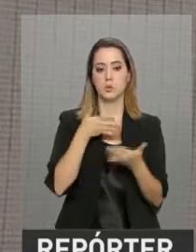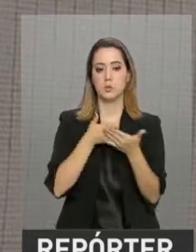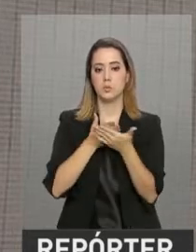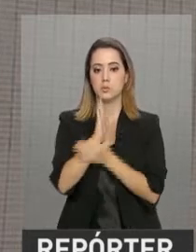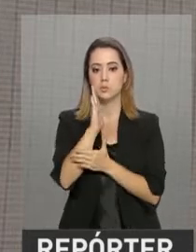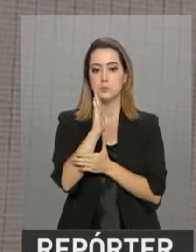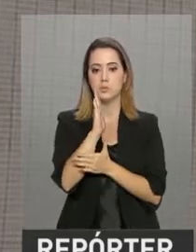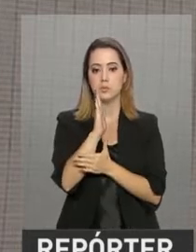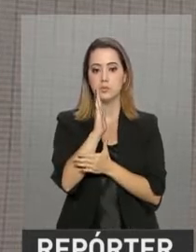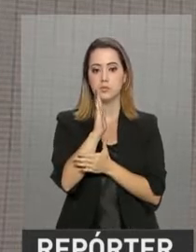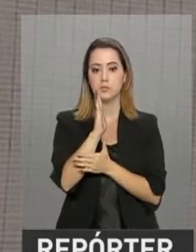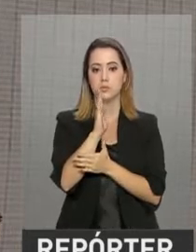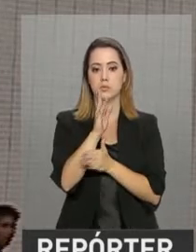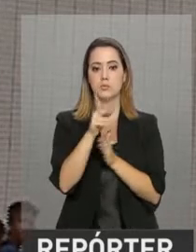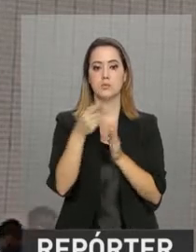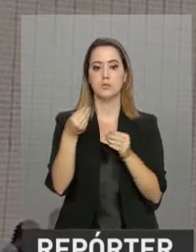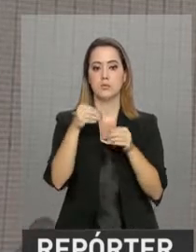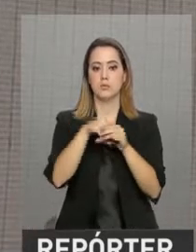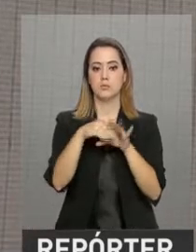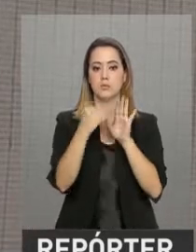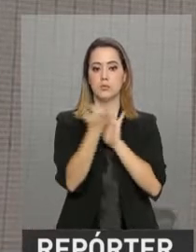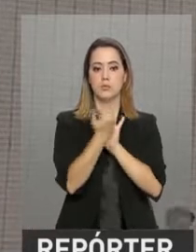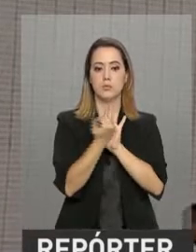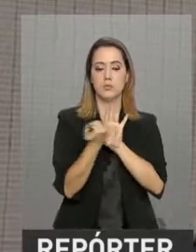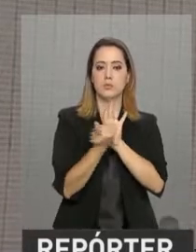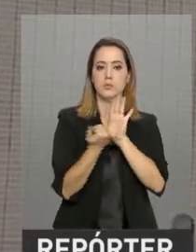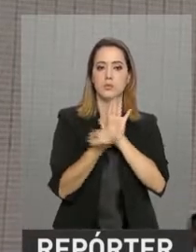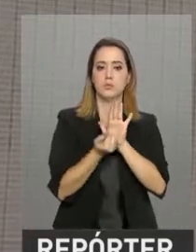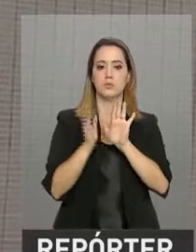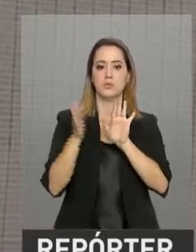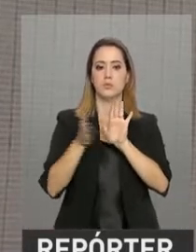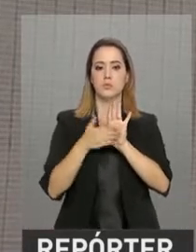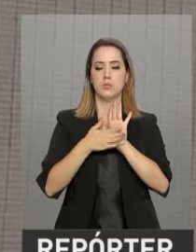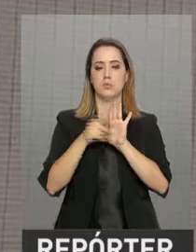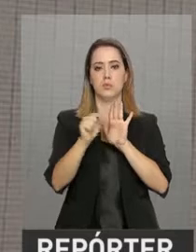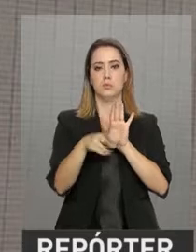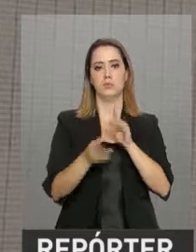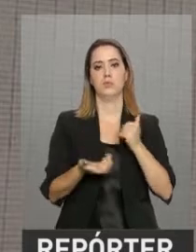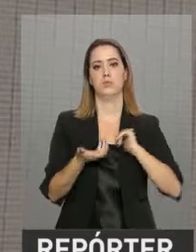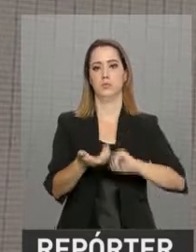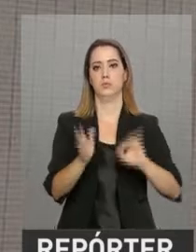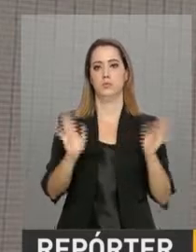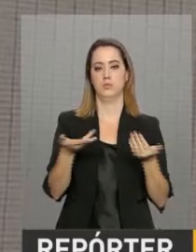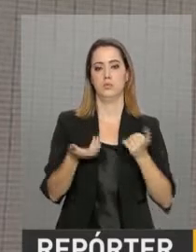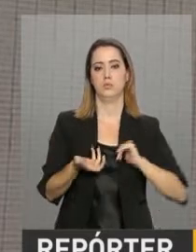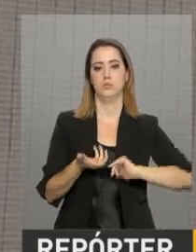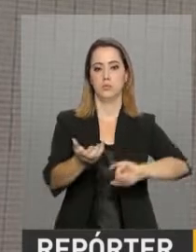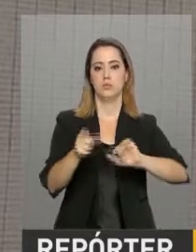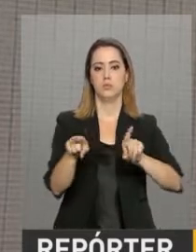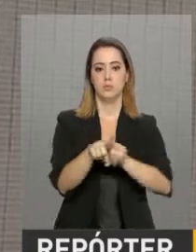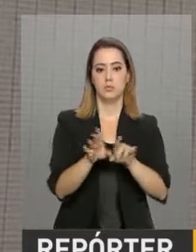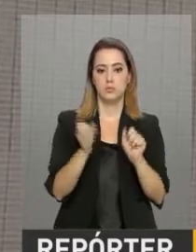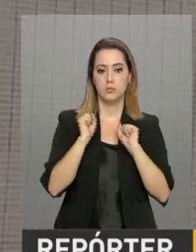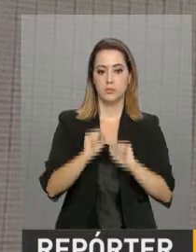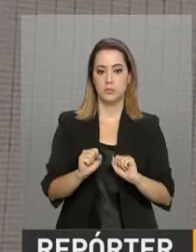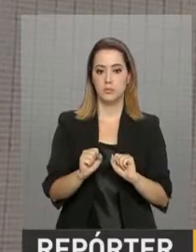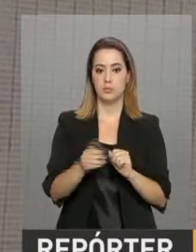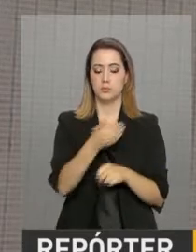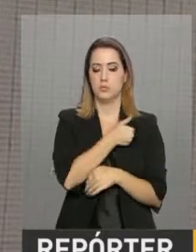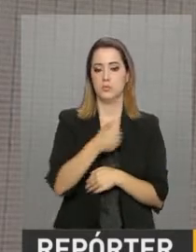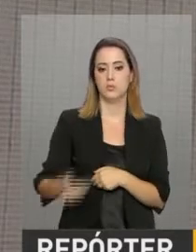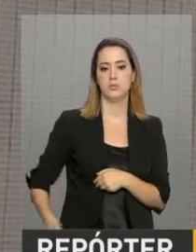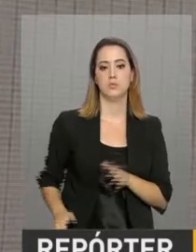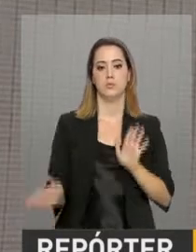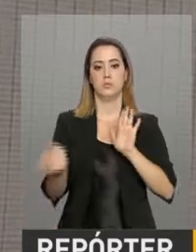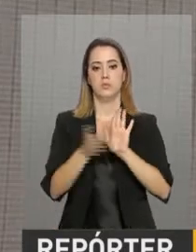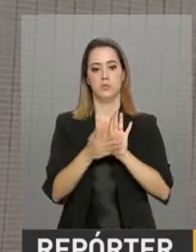dentro do cronograma previsto no congresso nacional e que agora se abre um espaço para o governo apresentar